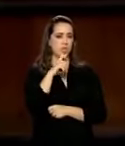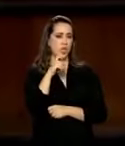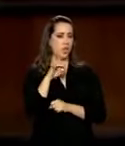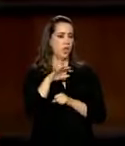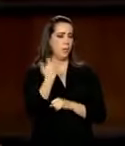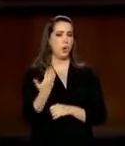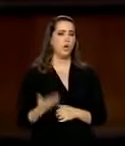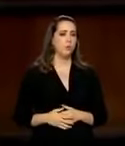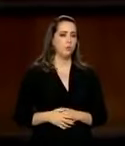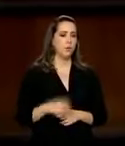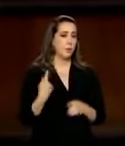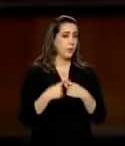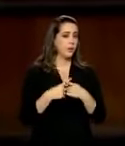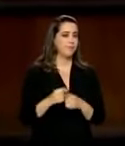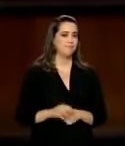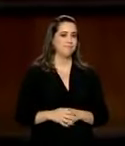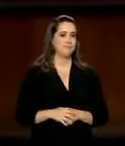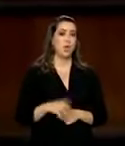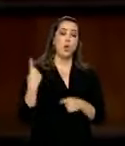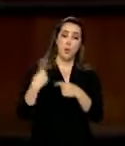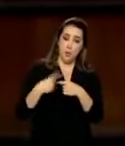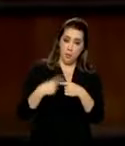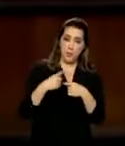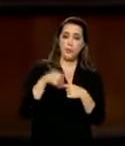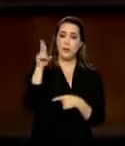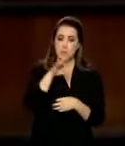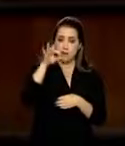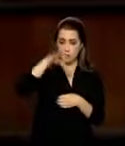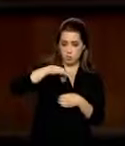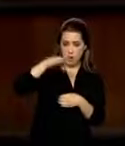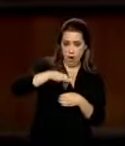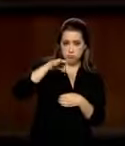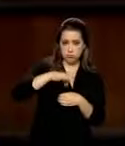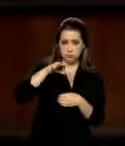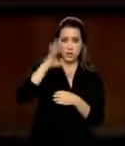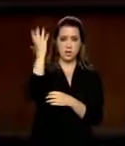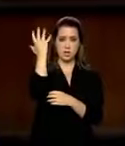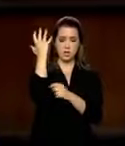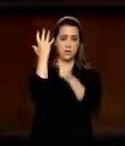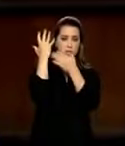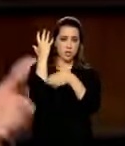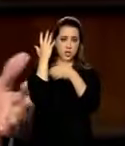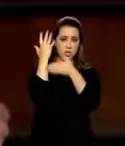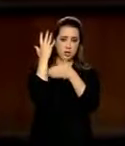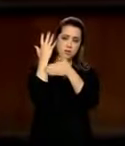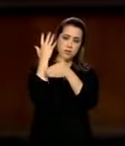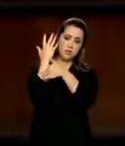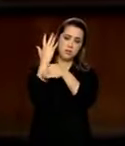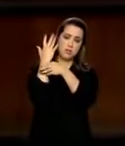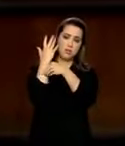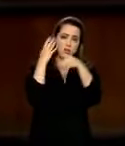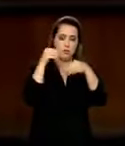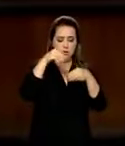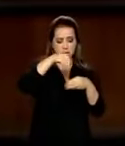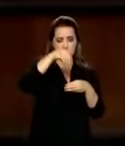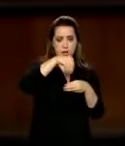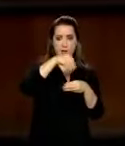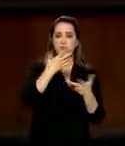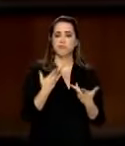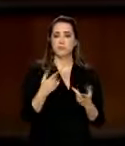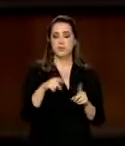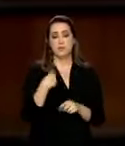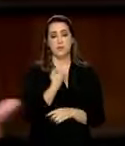por quê? Porque tomaram chá de casca de árvores. Ninguém está recomendando chá de casca de árvore aqui. Se bem que, se nós